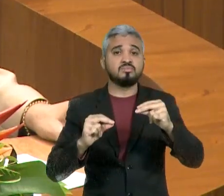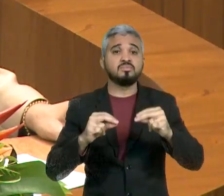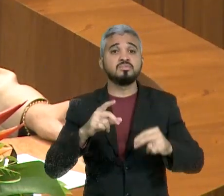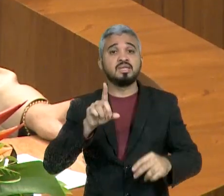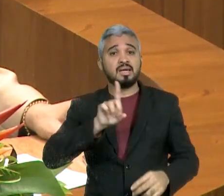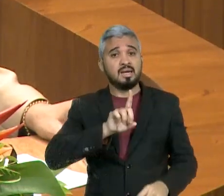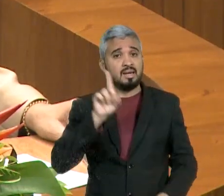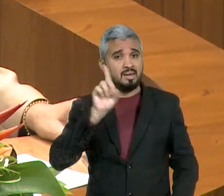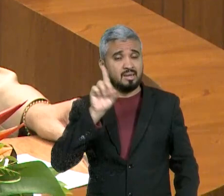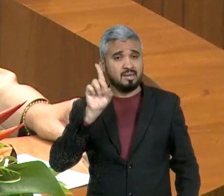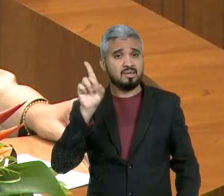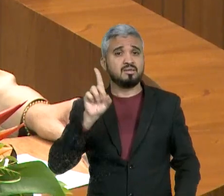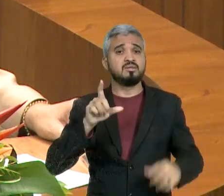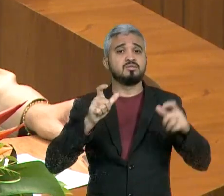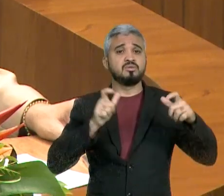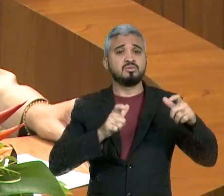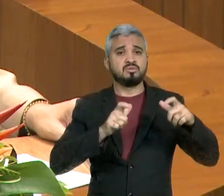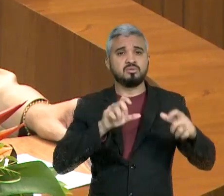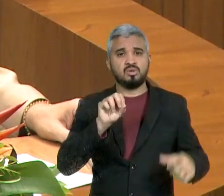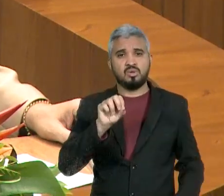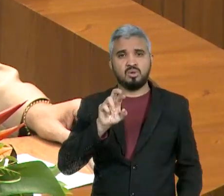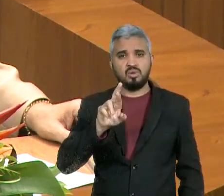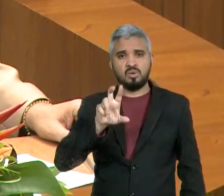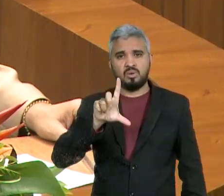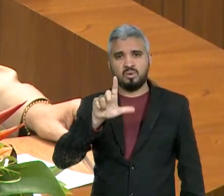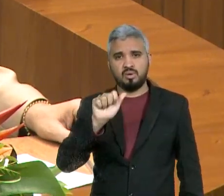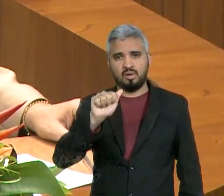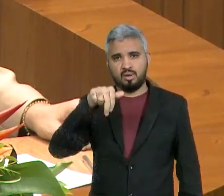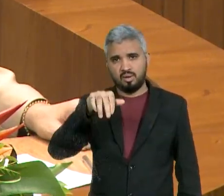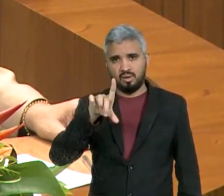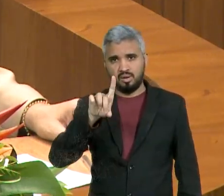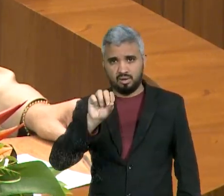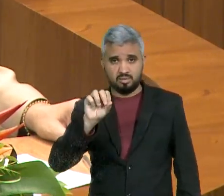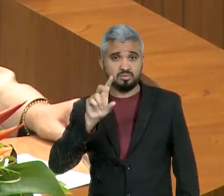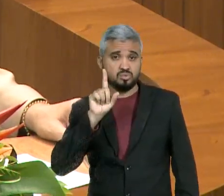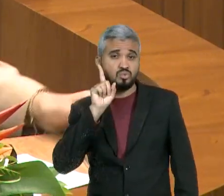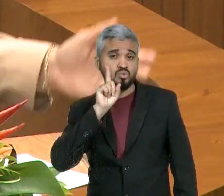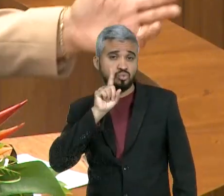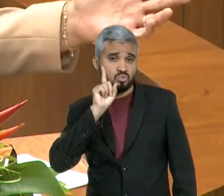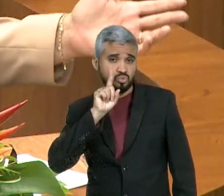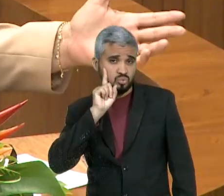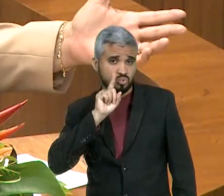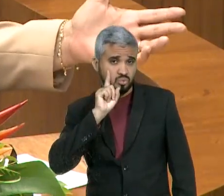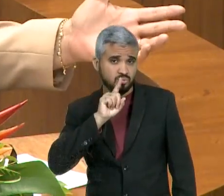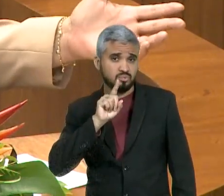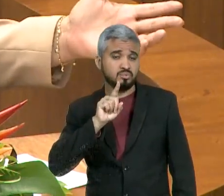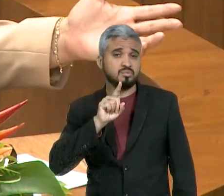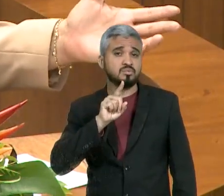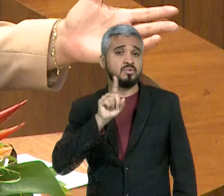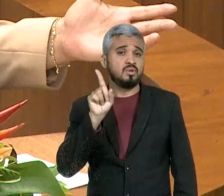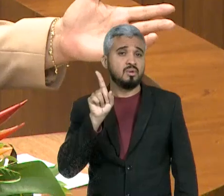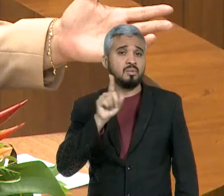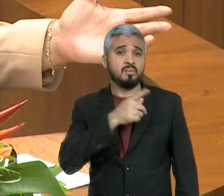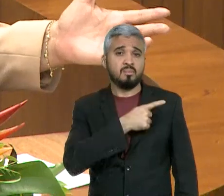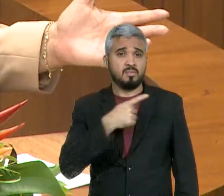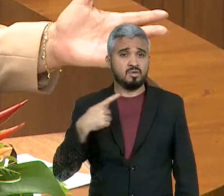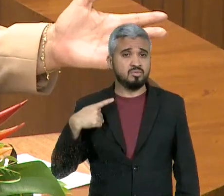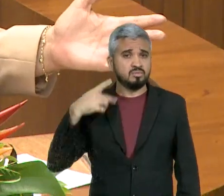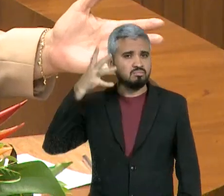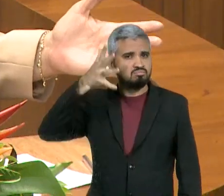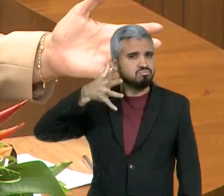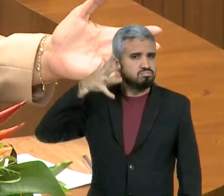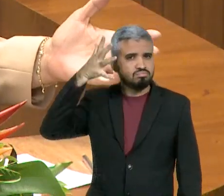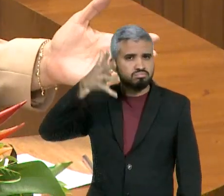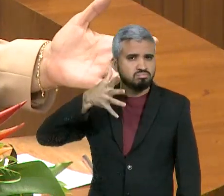Orlando, isso nos Estados Unidos, algo que ela entendeu como